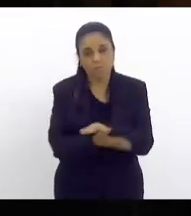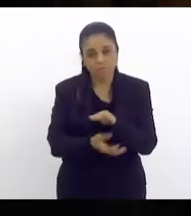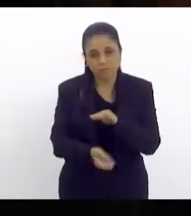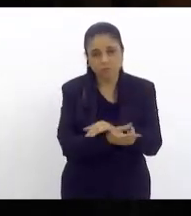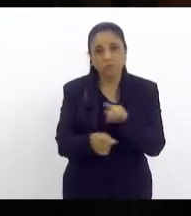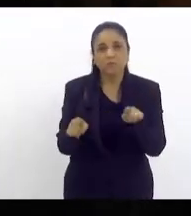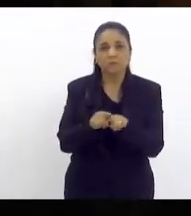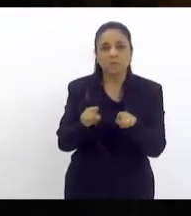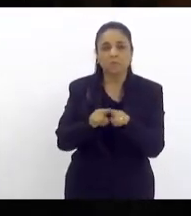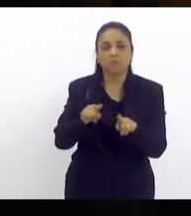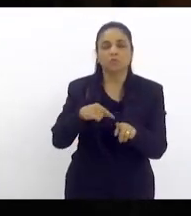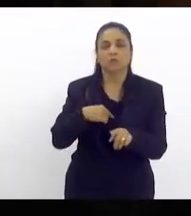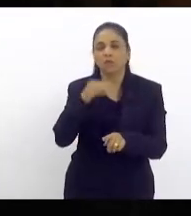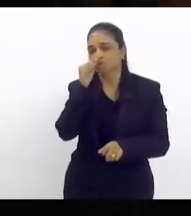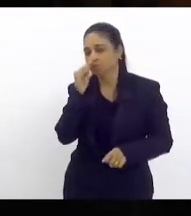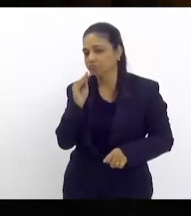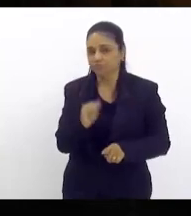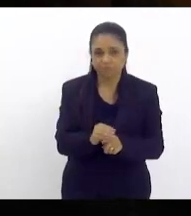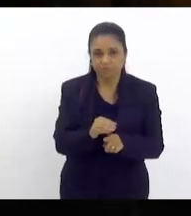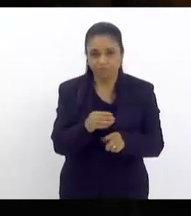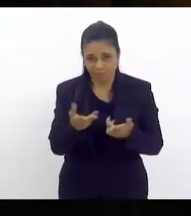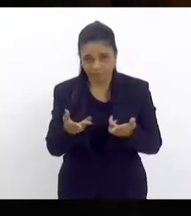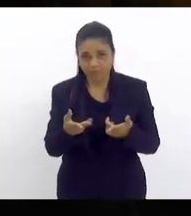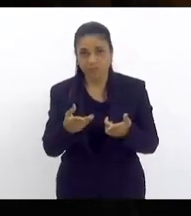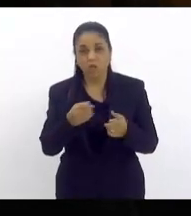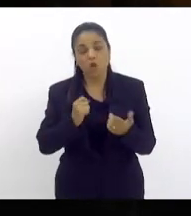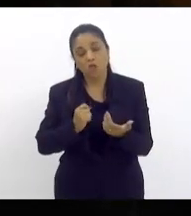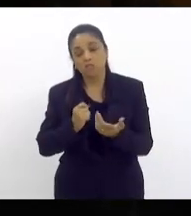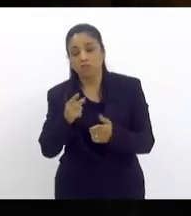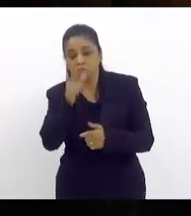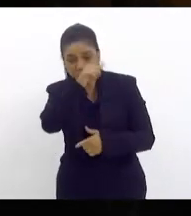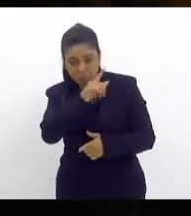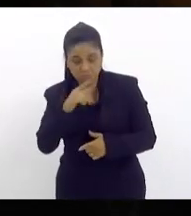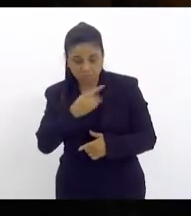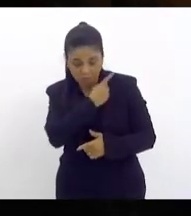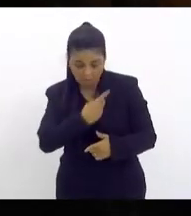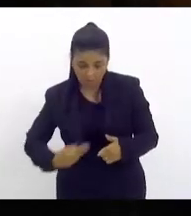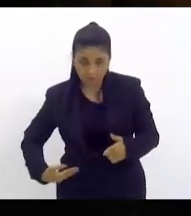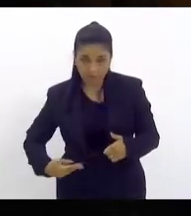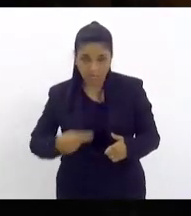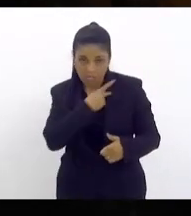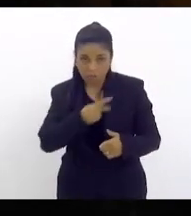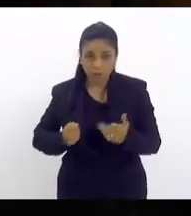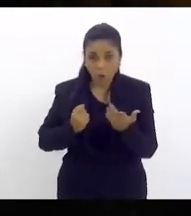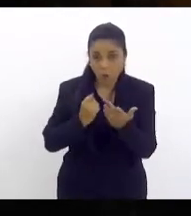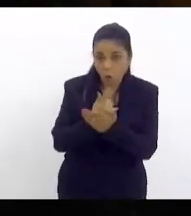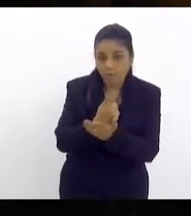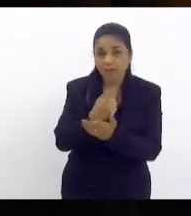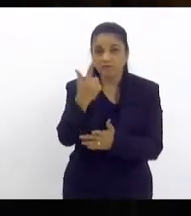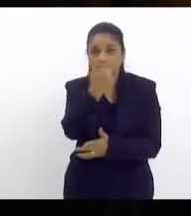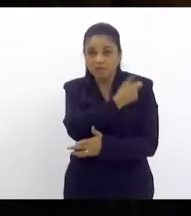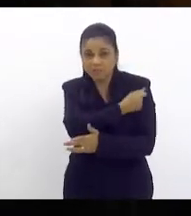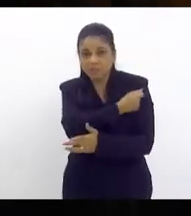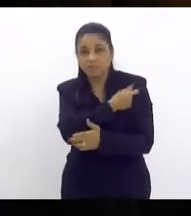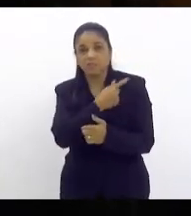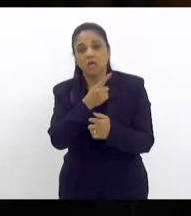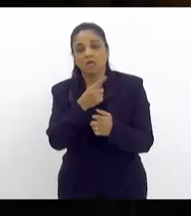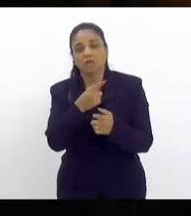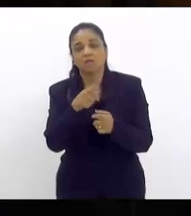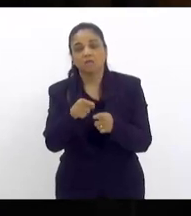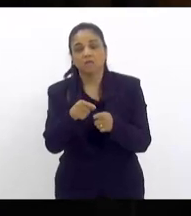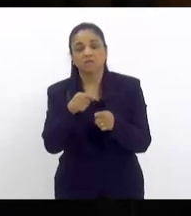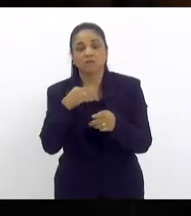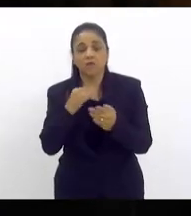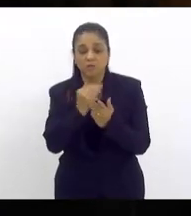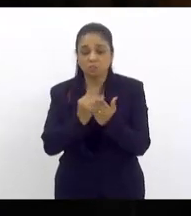negacionismo daquele que deveria ter comprado vacina e não comprou e quando comprou superfaturou essas vacinas quando a gente olha